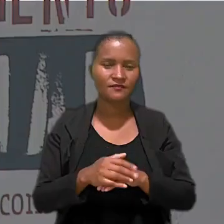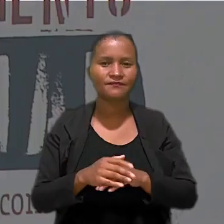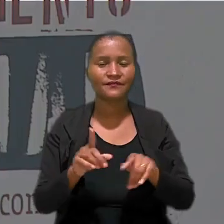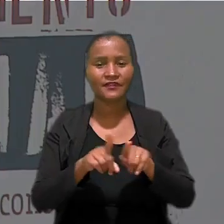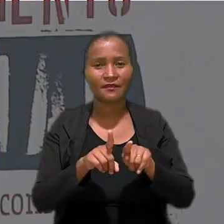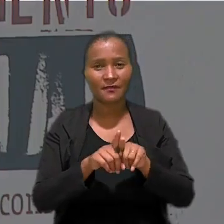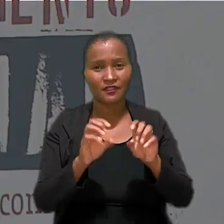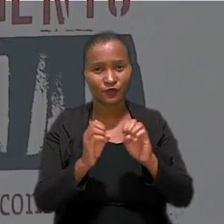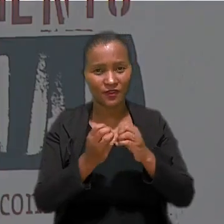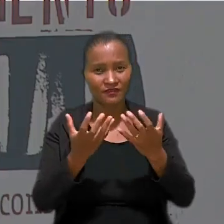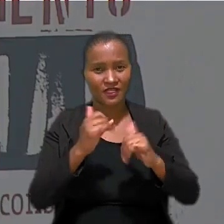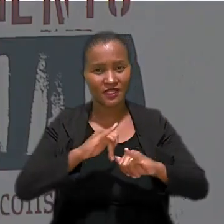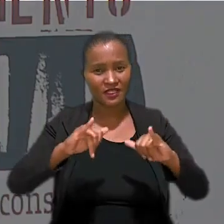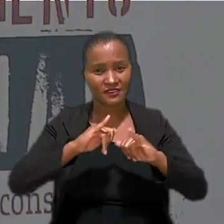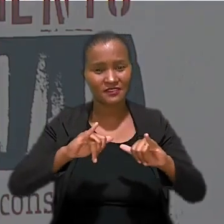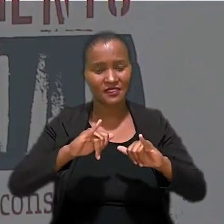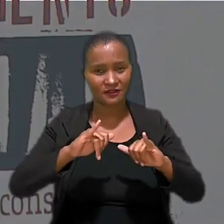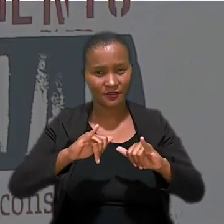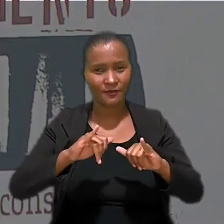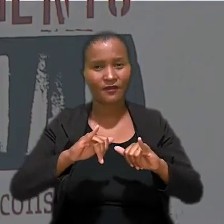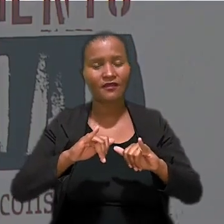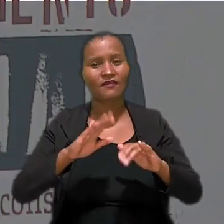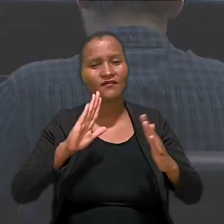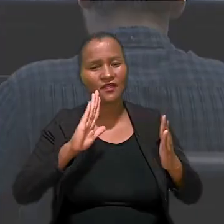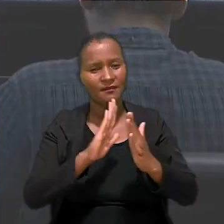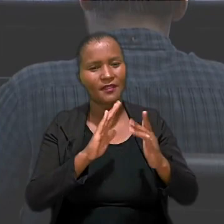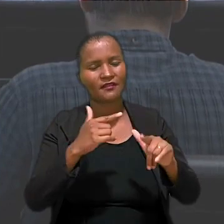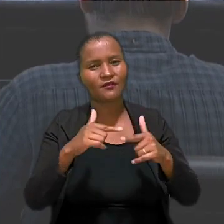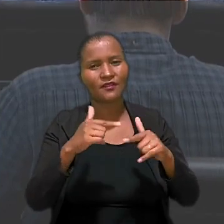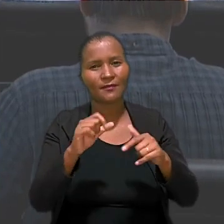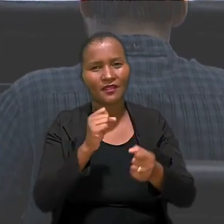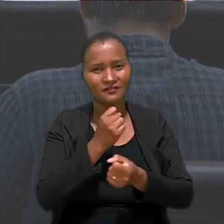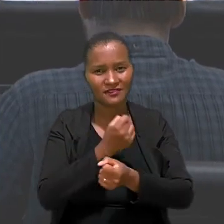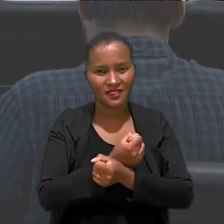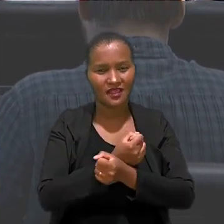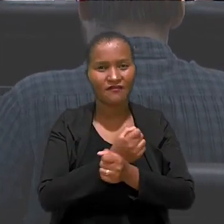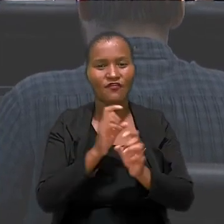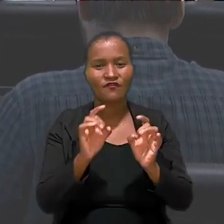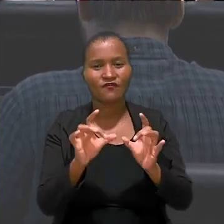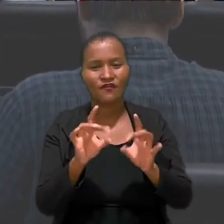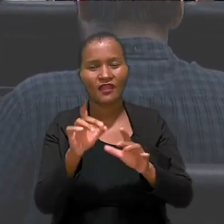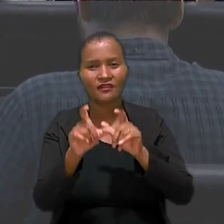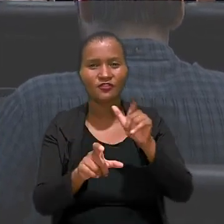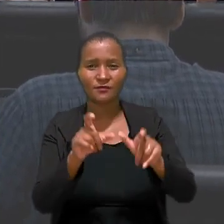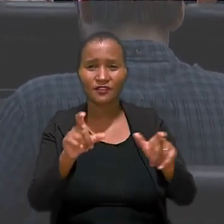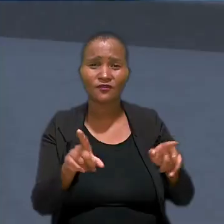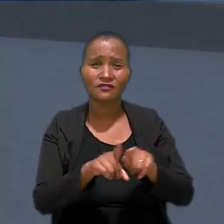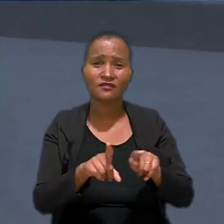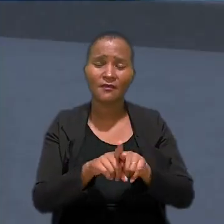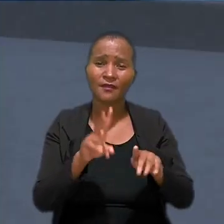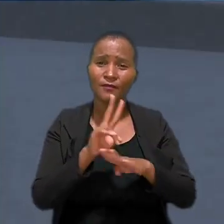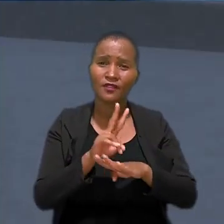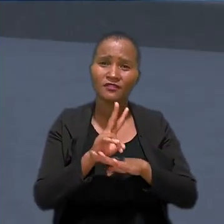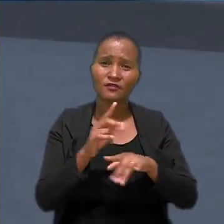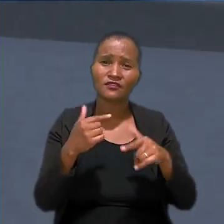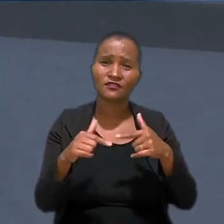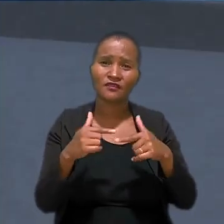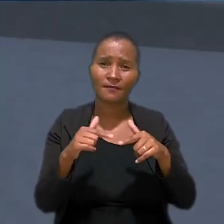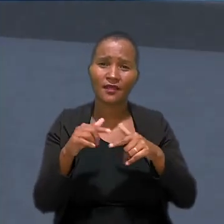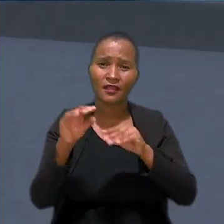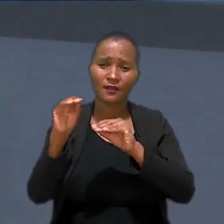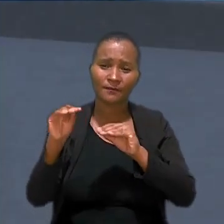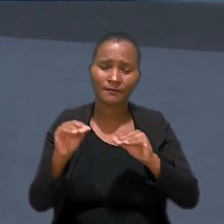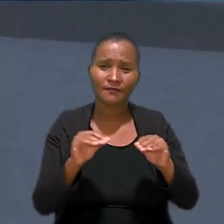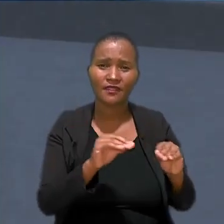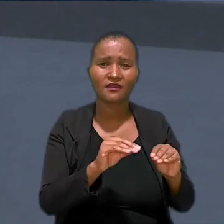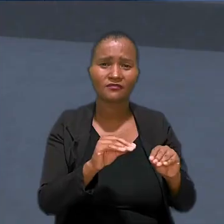diferentes. Também durante o evento foi lançado o Programa de Enfrentamento ao Trabalho Escravo, Tráfico de Pessoas e de Proteção ao